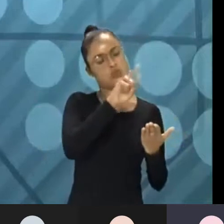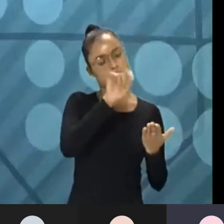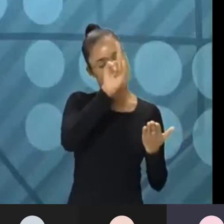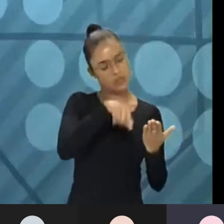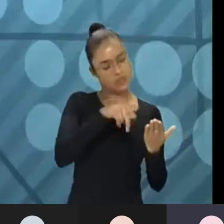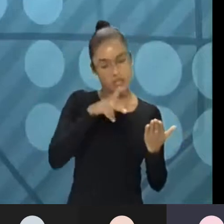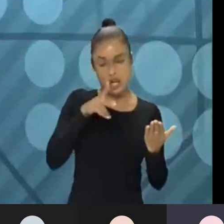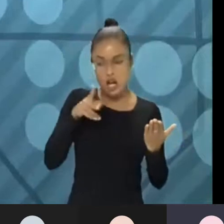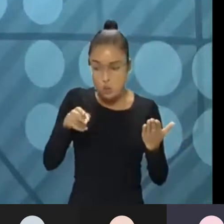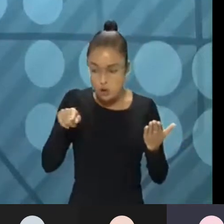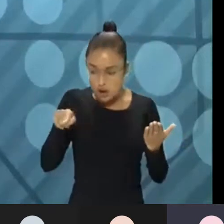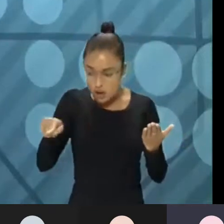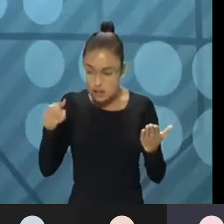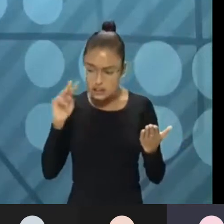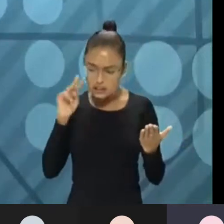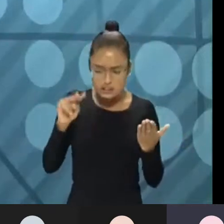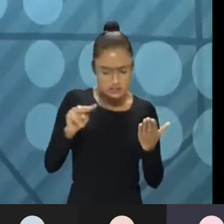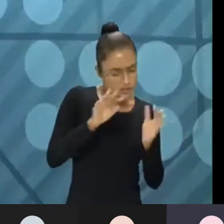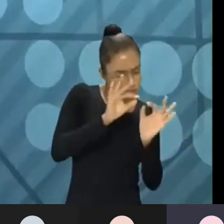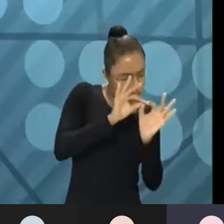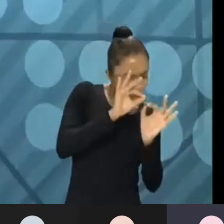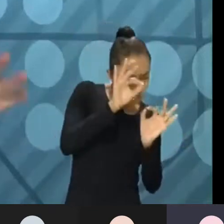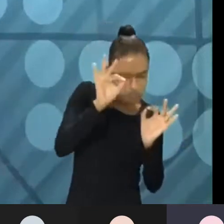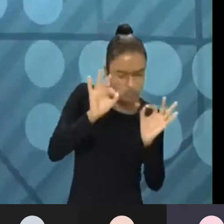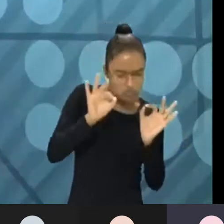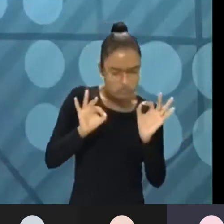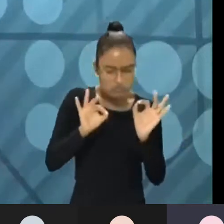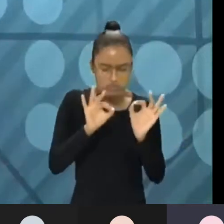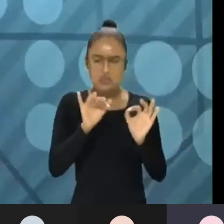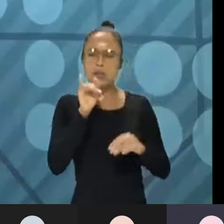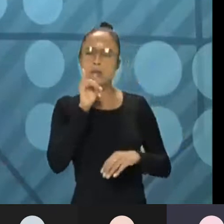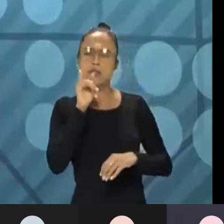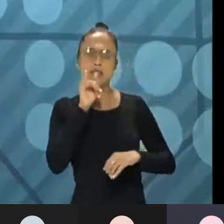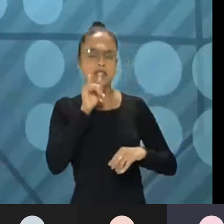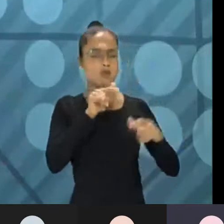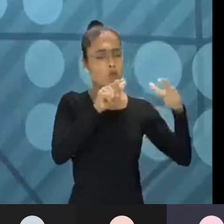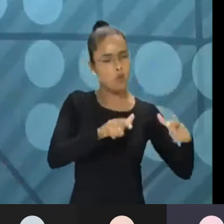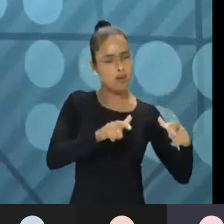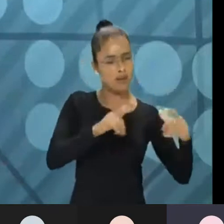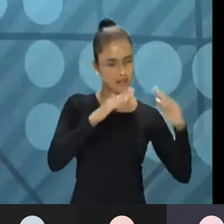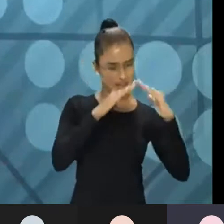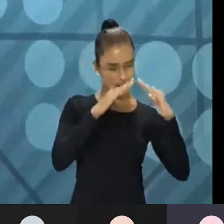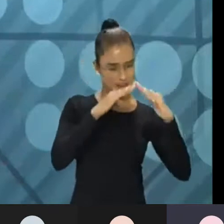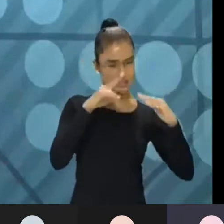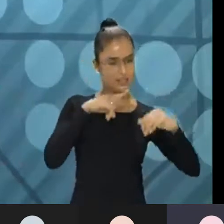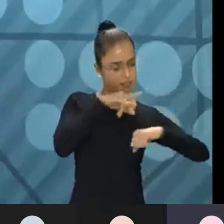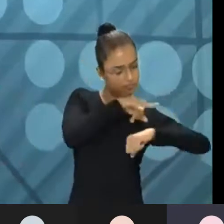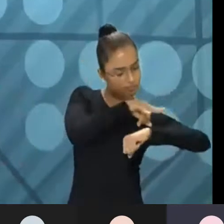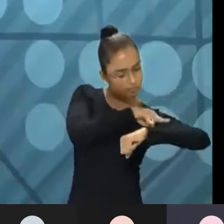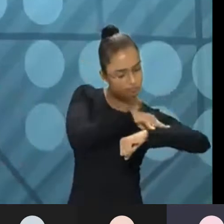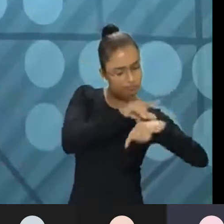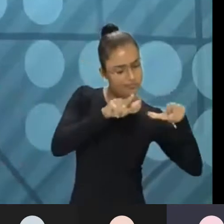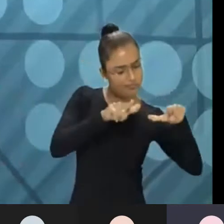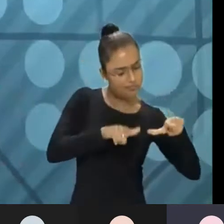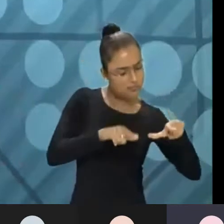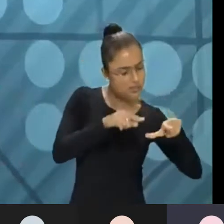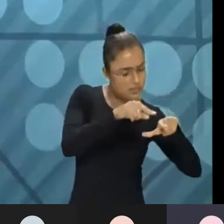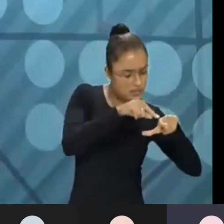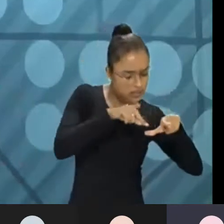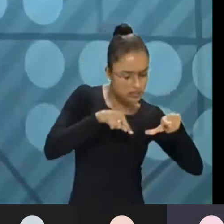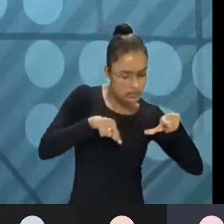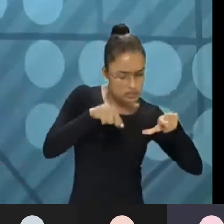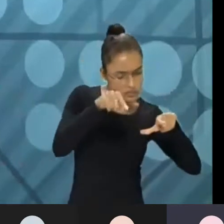utilizada principalmente quando você quer fazer detalhamentos. Então, por exemplo, detalhamento de um banheiro. Eu vou fazer um ambiente